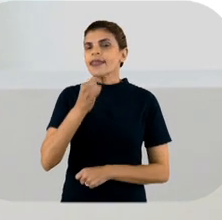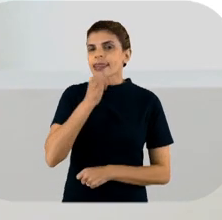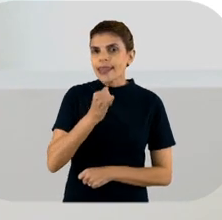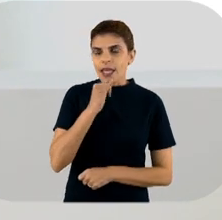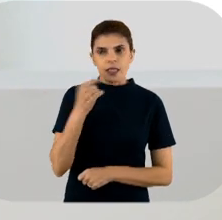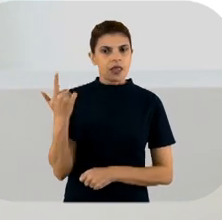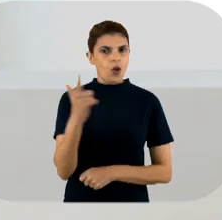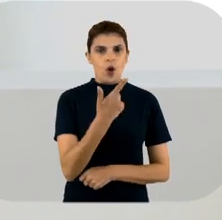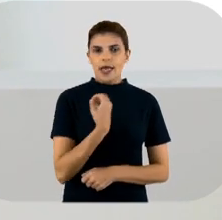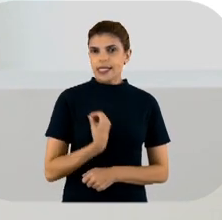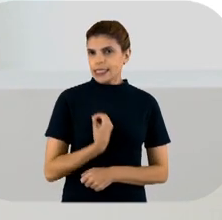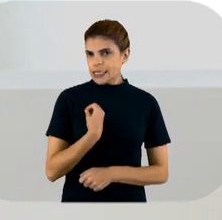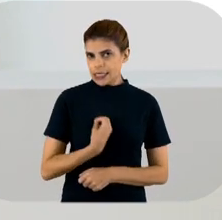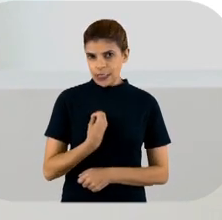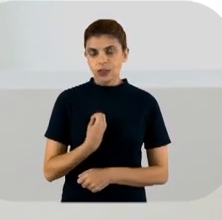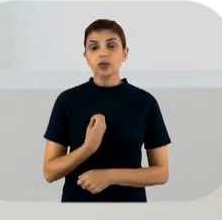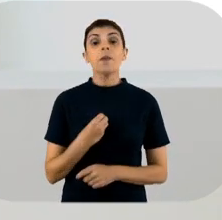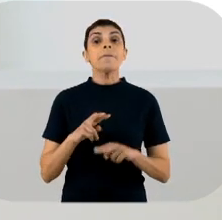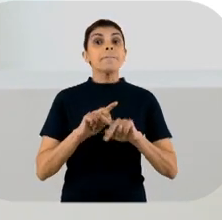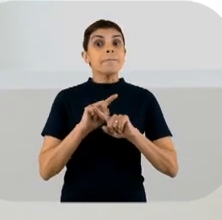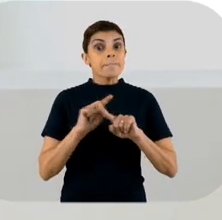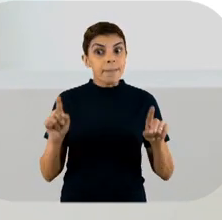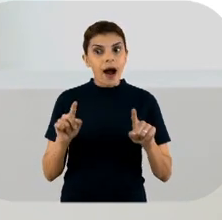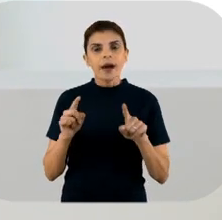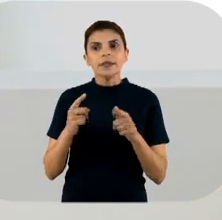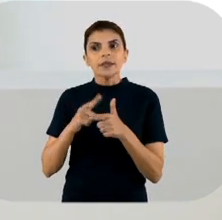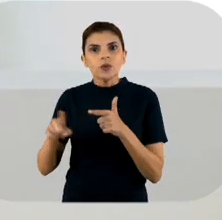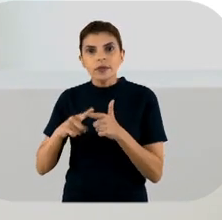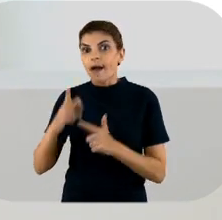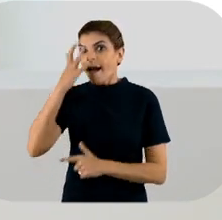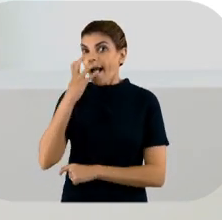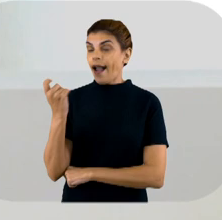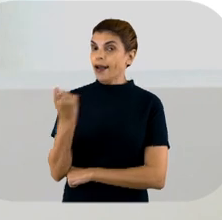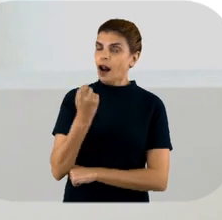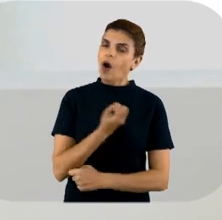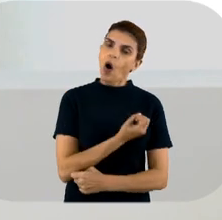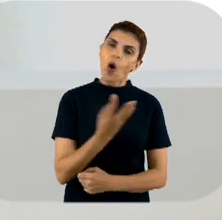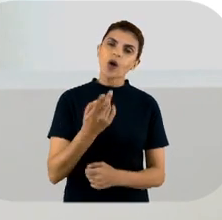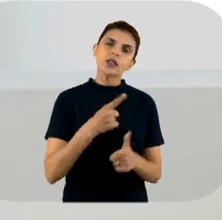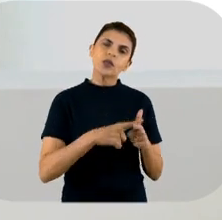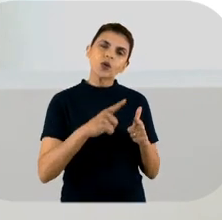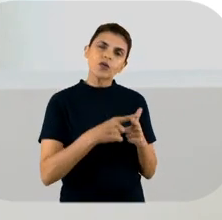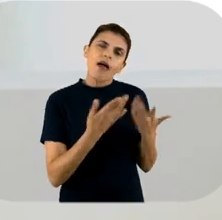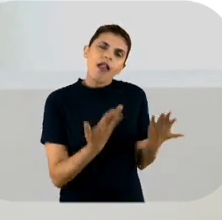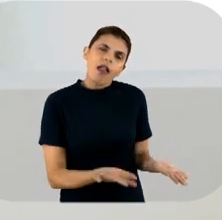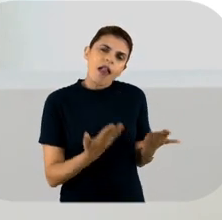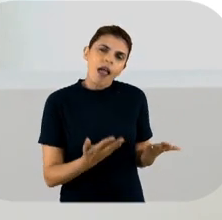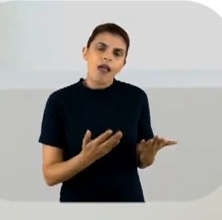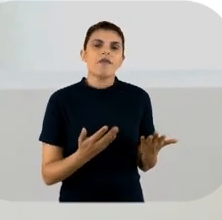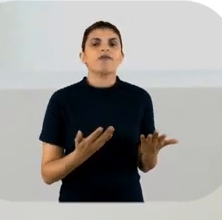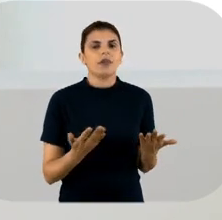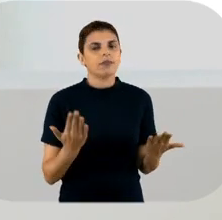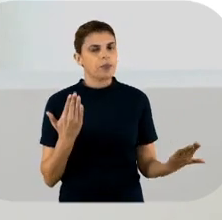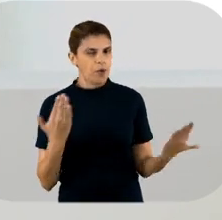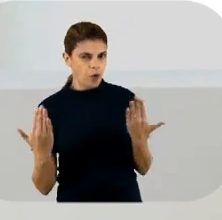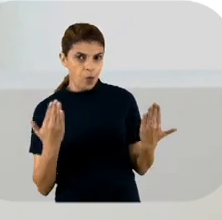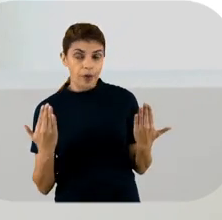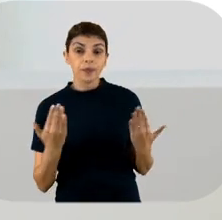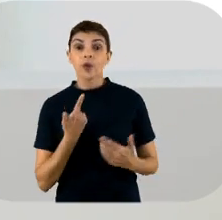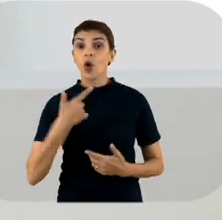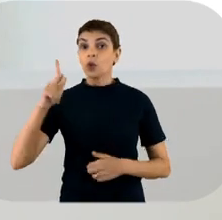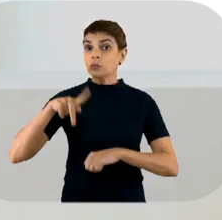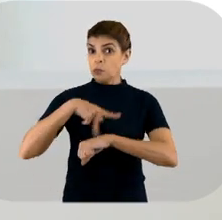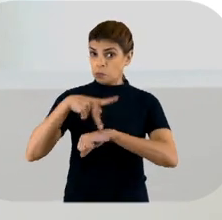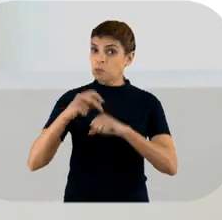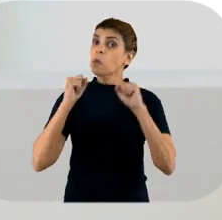que não existe numa quantidade infinita para os casos graves e alguns casos leves em unidade sentinela.